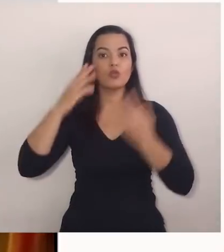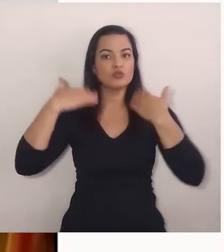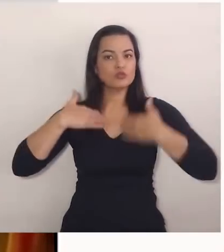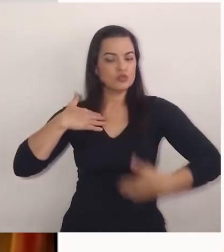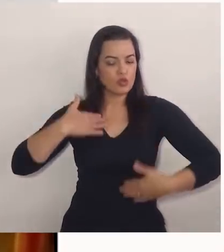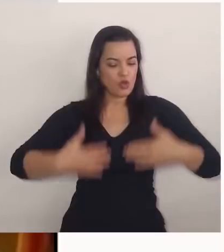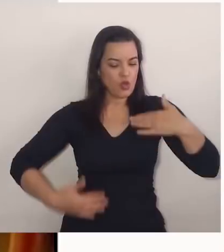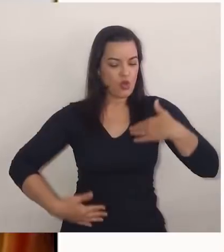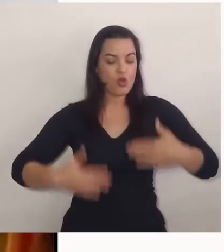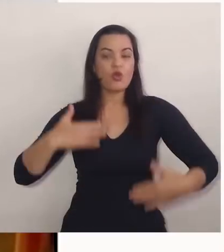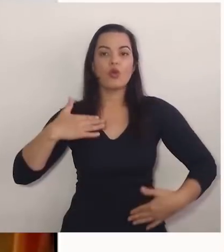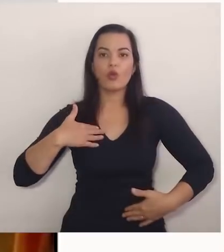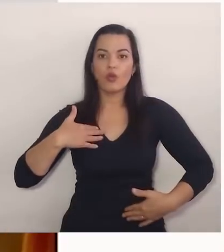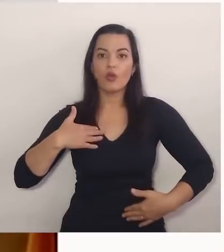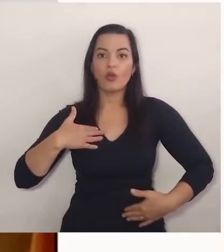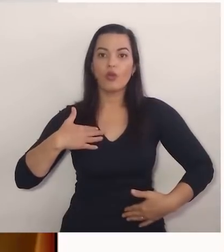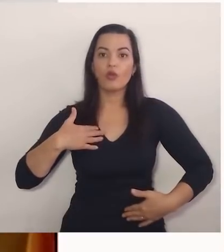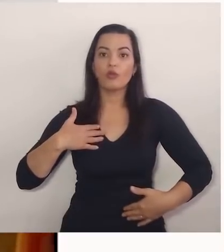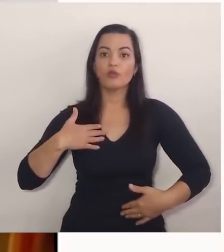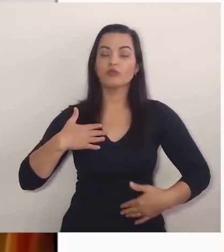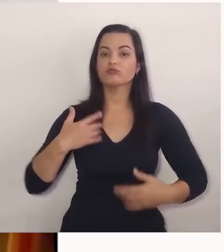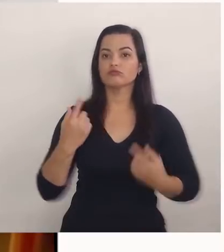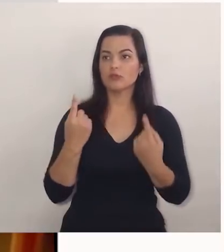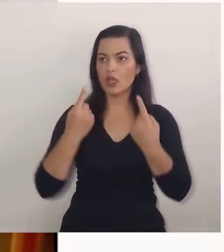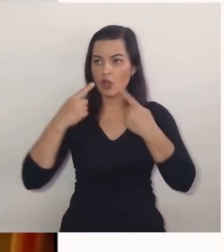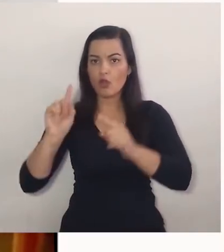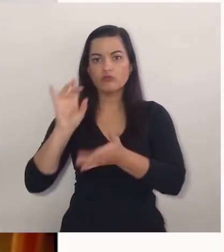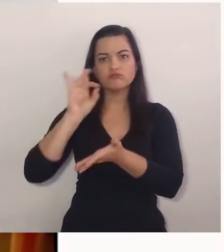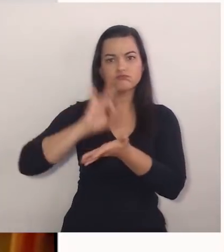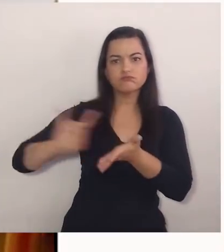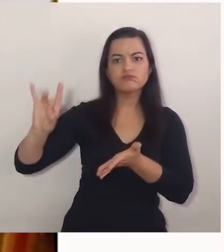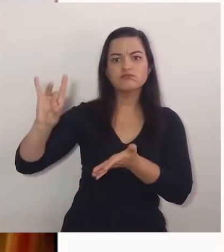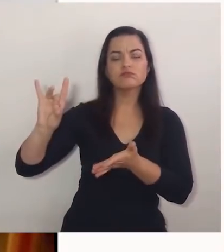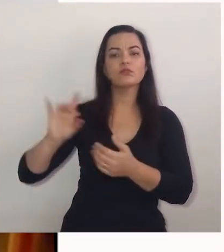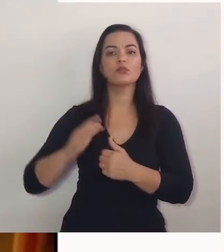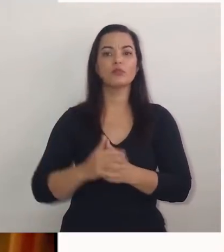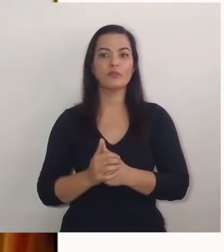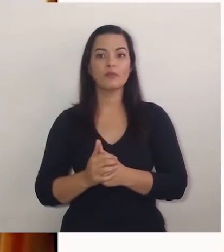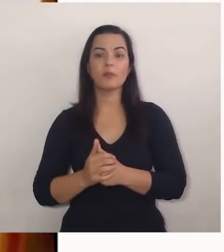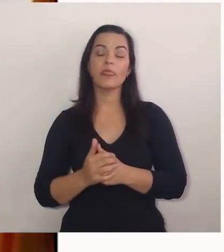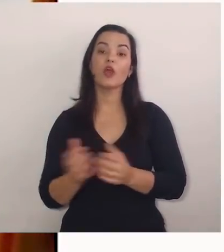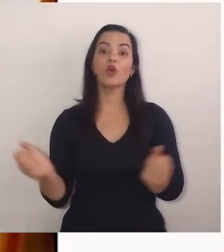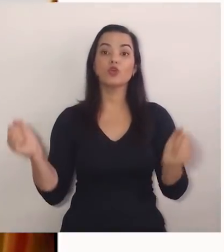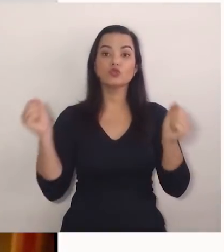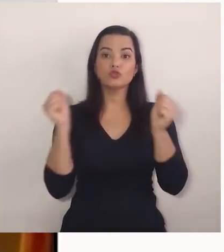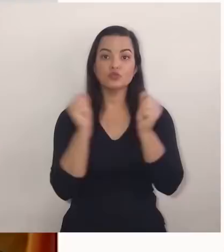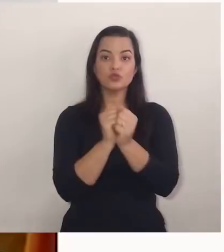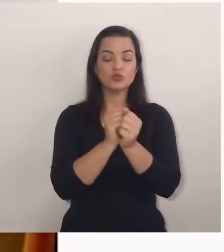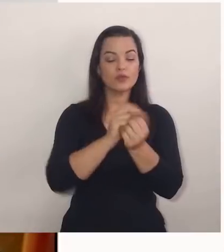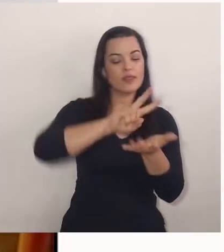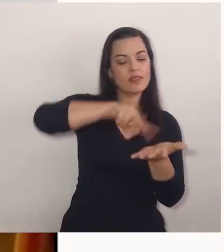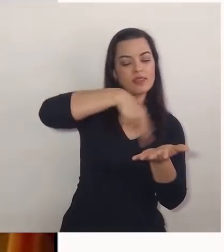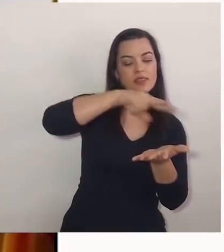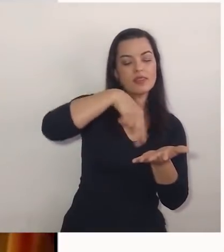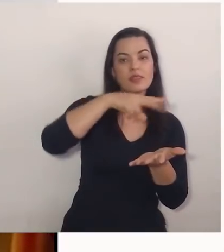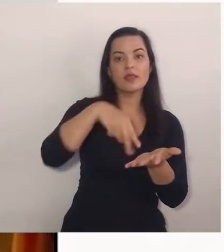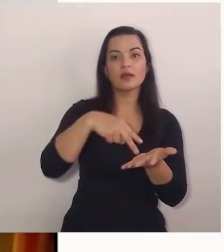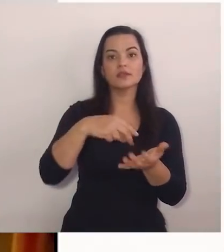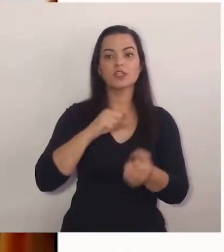A capoeira é uma junção de luta e dança, onde a dança disfarça a